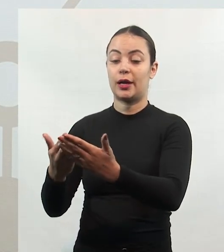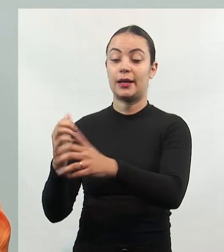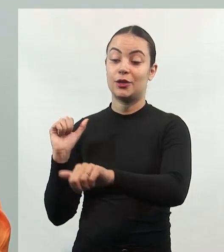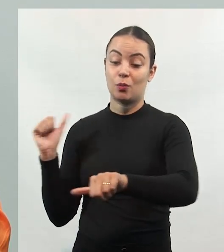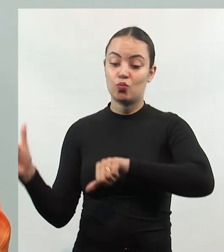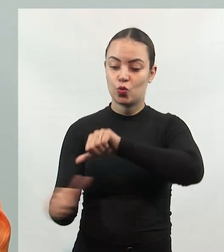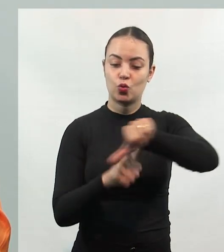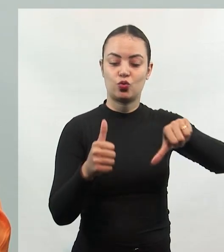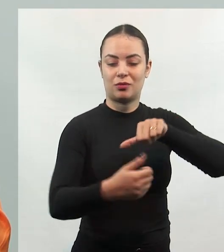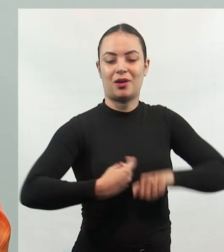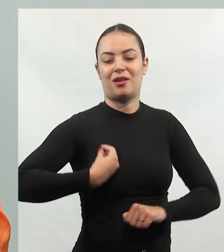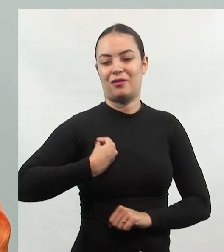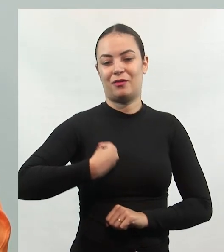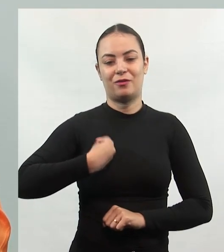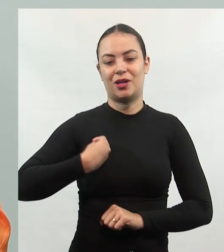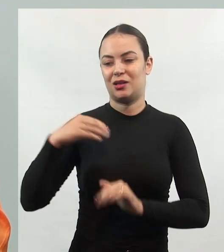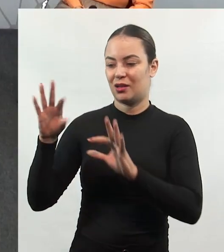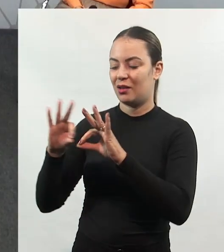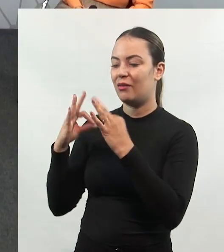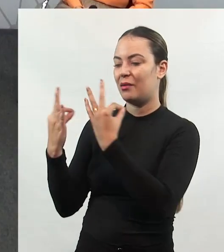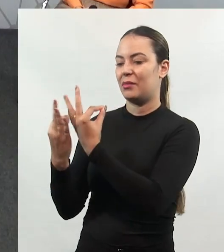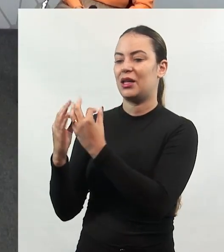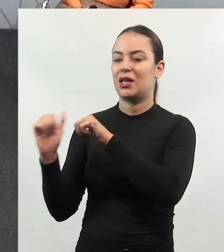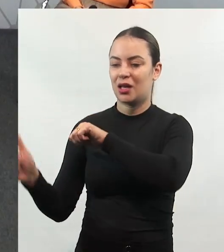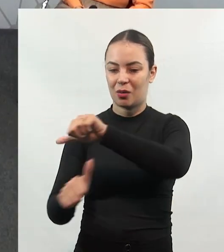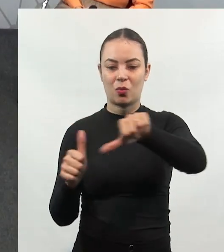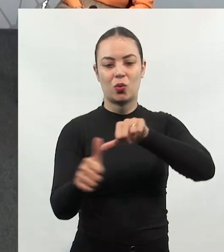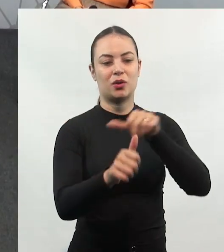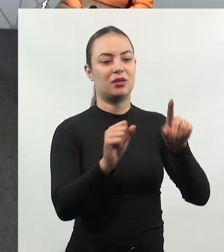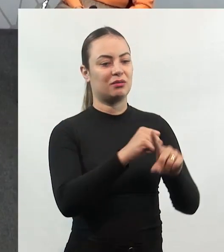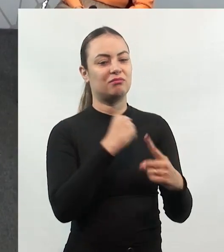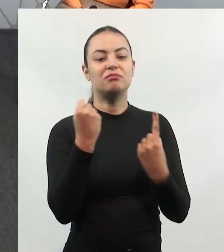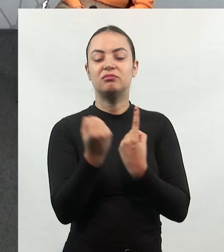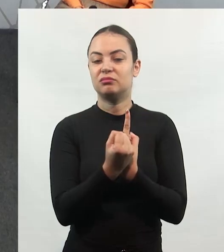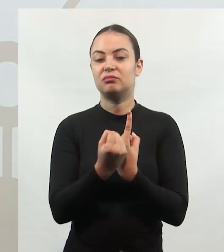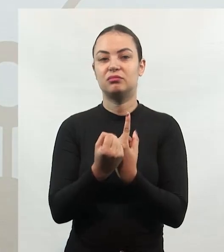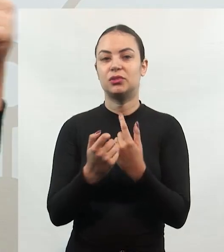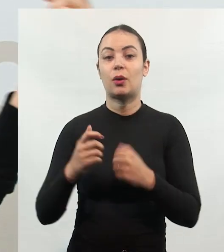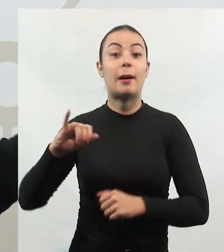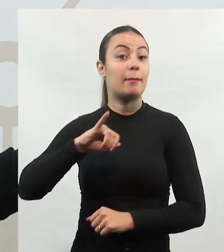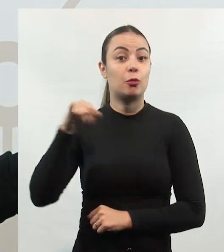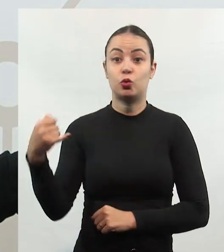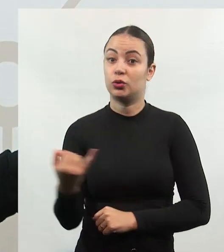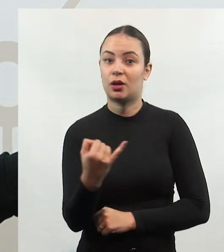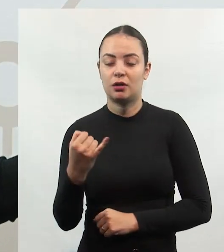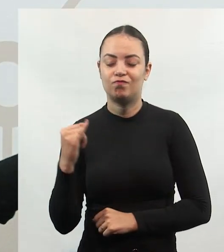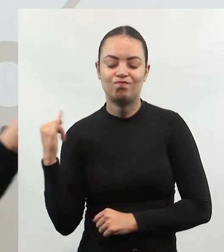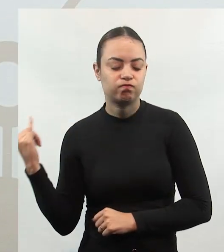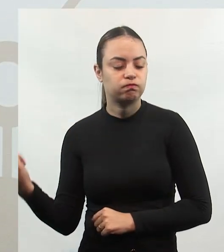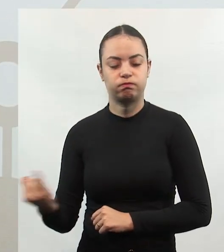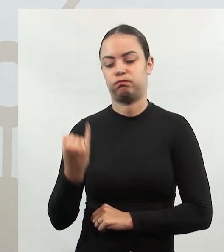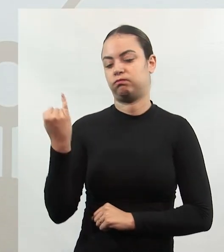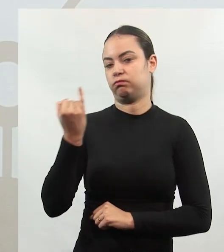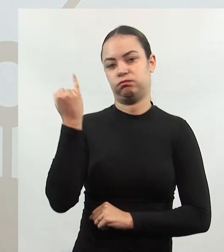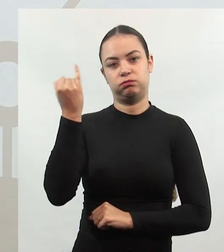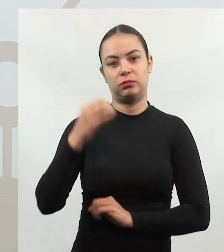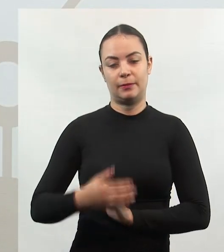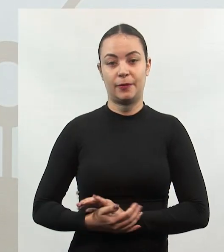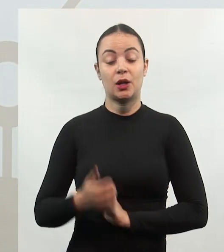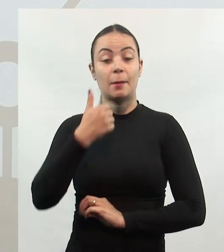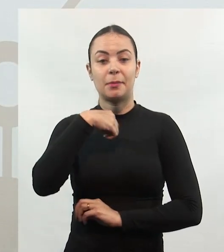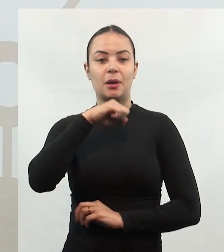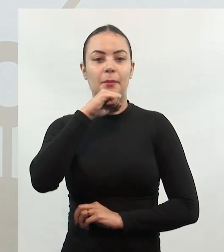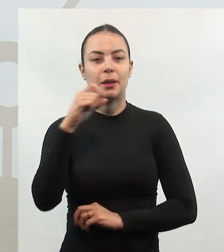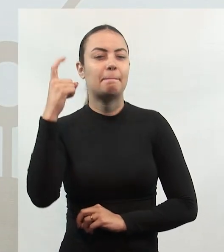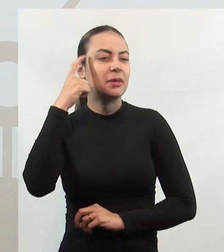lá, né? Faça o magistério. A Soraya, em 93, eu em 94, a Jaqueline, que estudou com a Lully, né, em